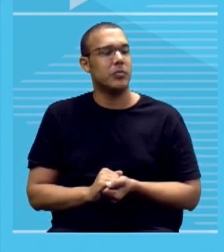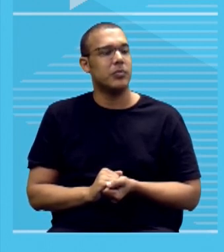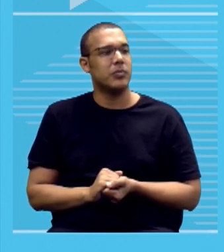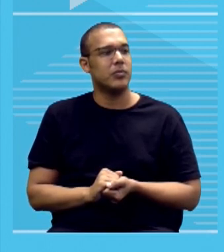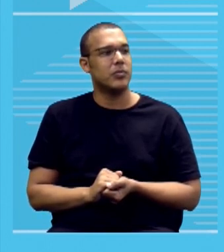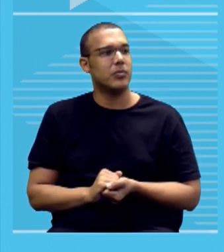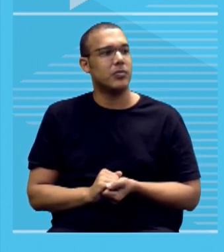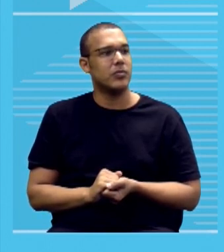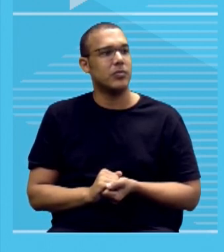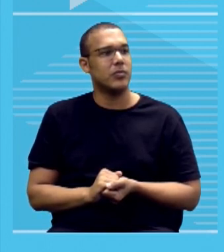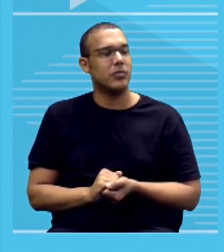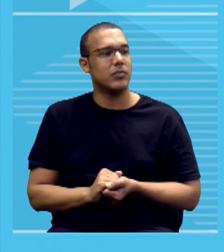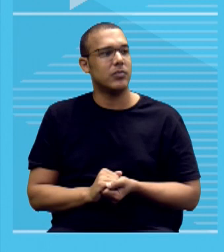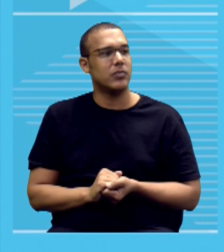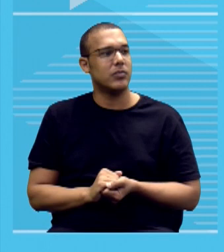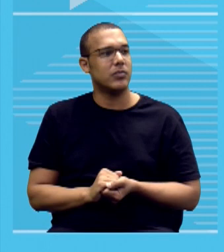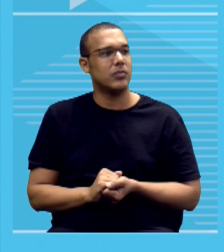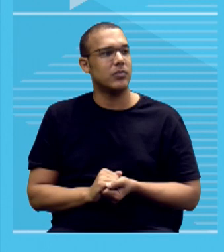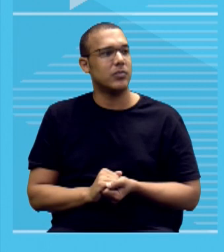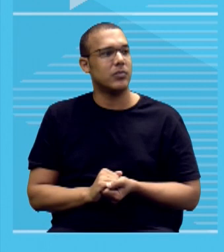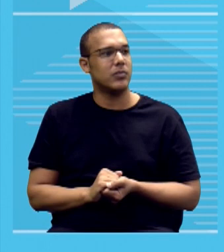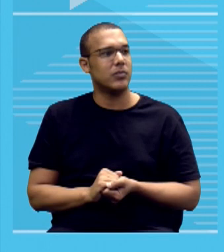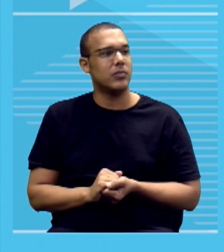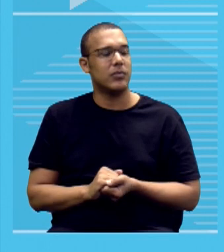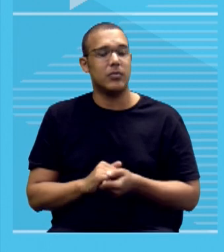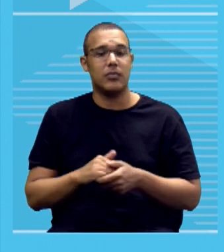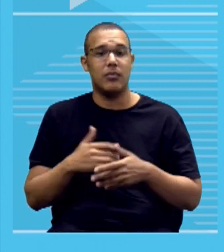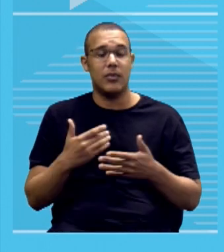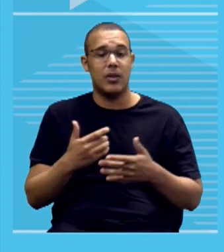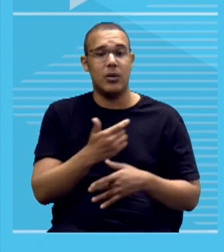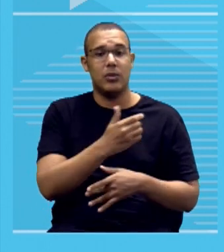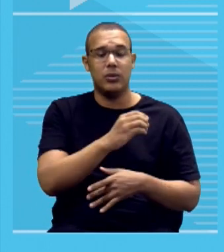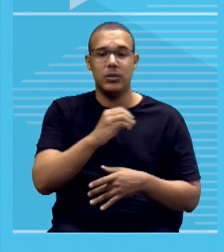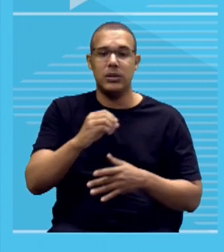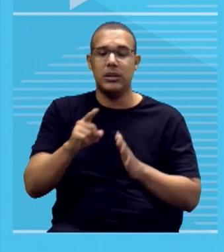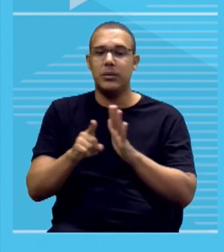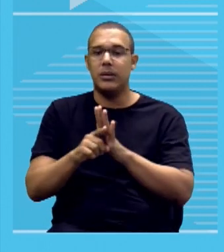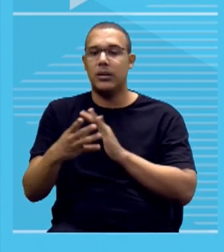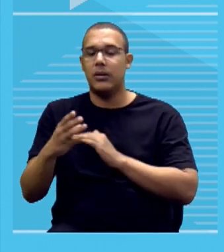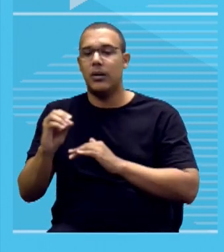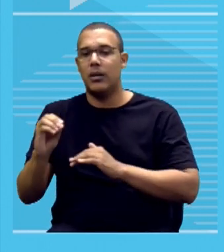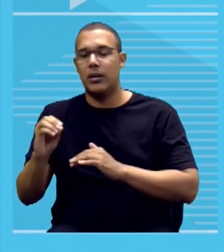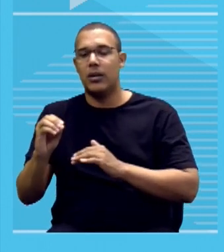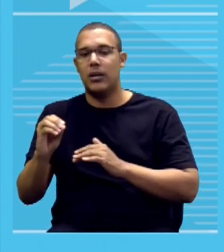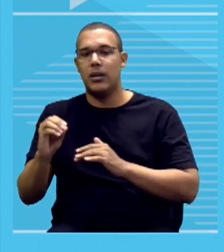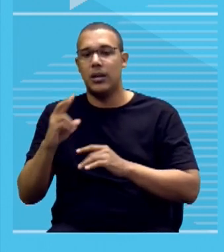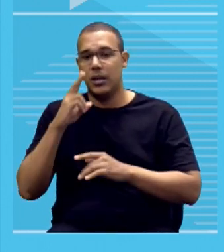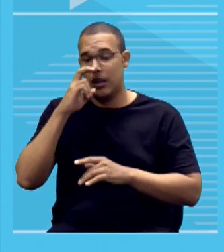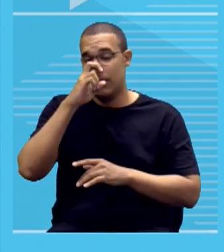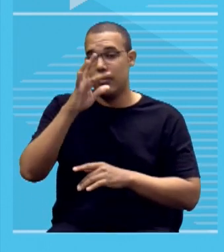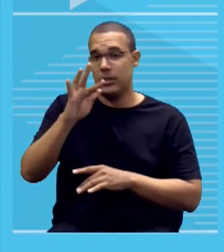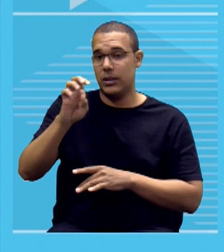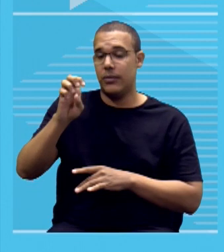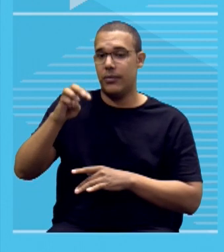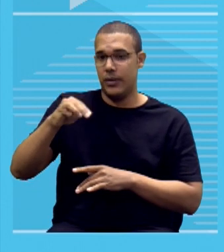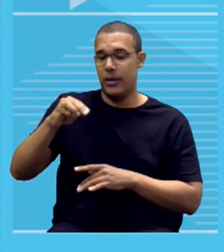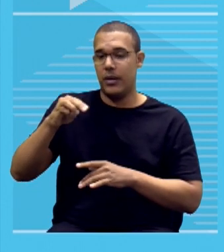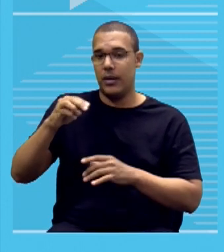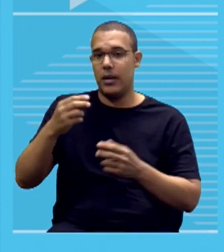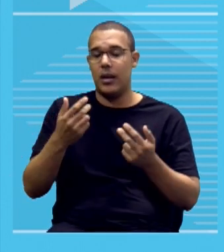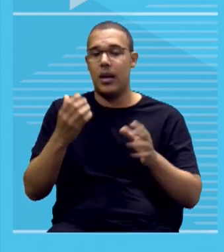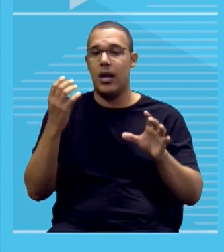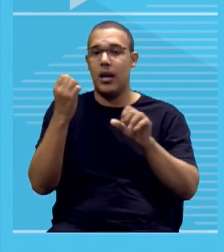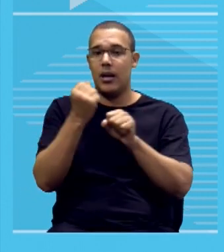vale 200, menos 2 vezes 20. Então, seria 200 menos 40, que daria uma força contra a eletromotriz no valor